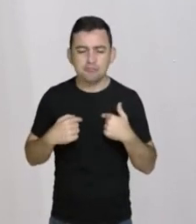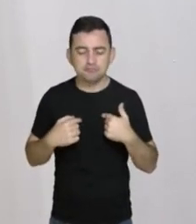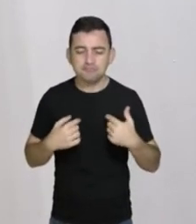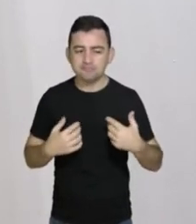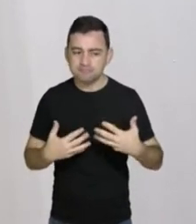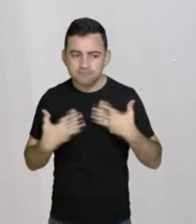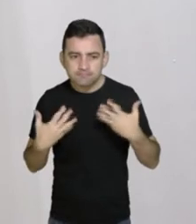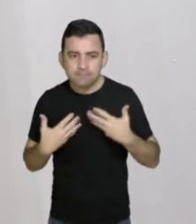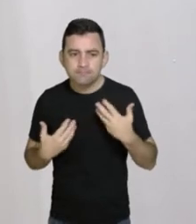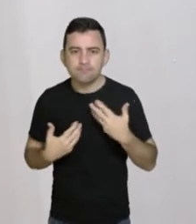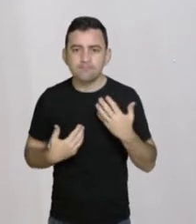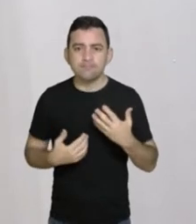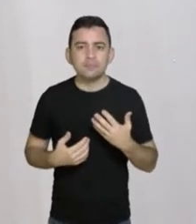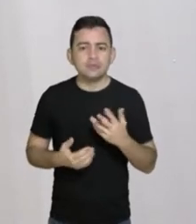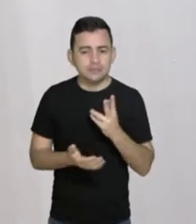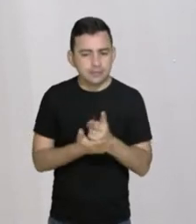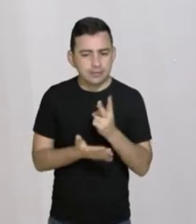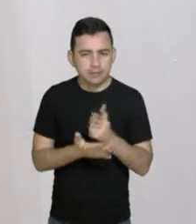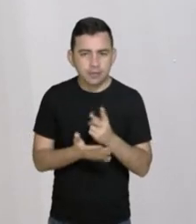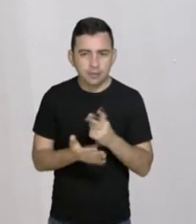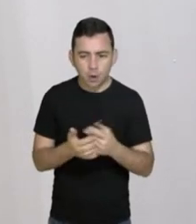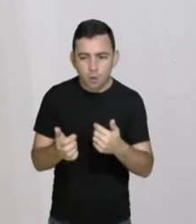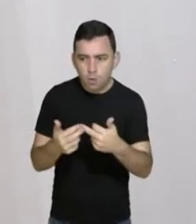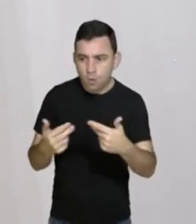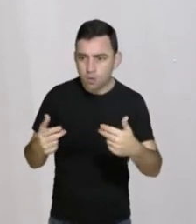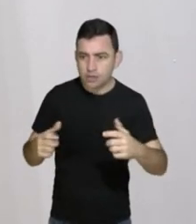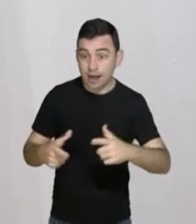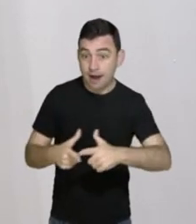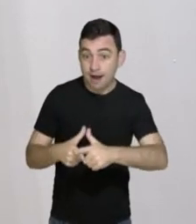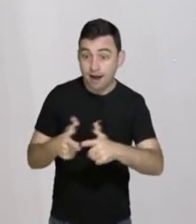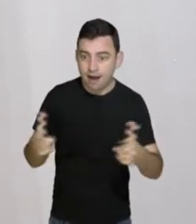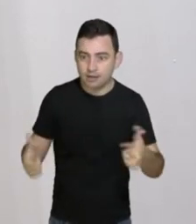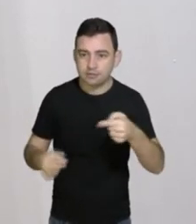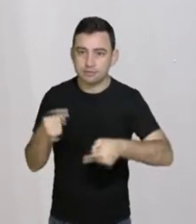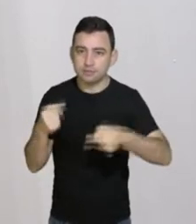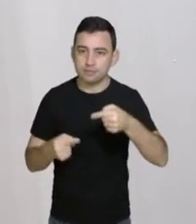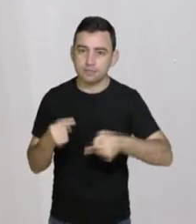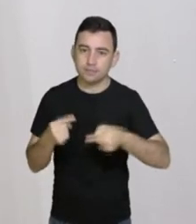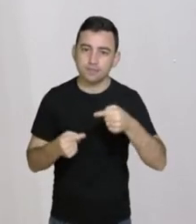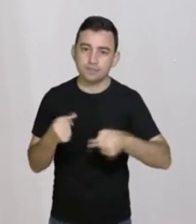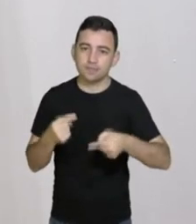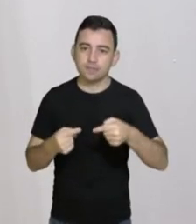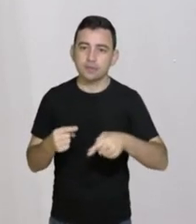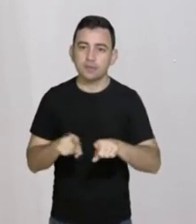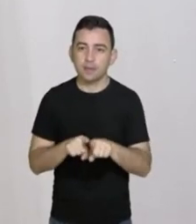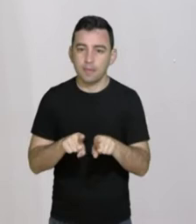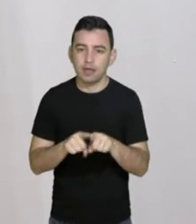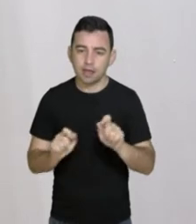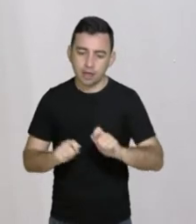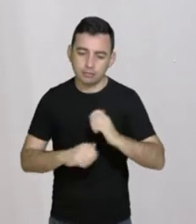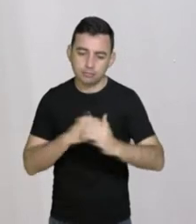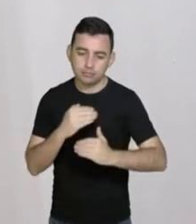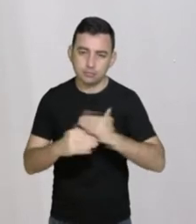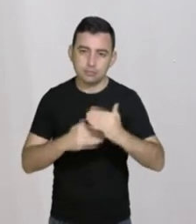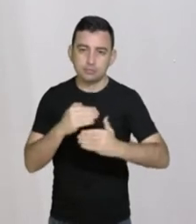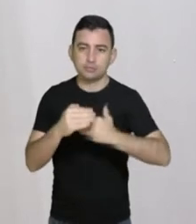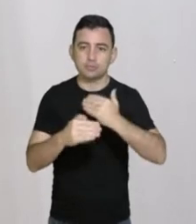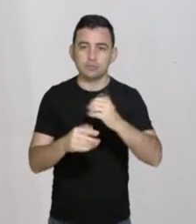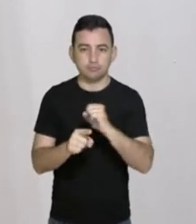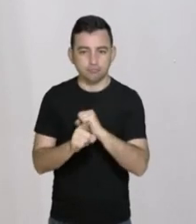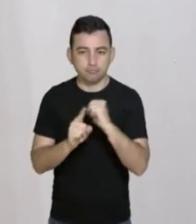a me interessar pelos grandes debates, por termos que levar ao desenvolvimento da nossa sociedade.